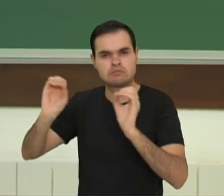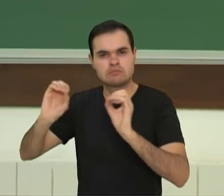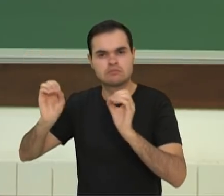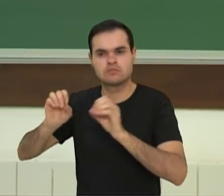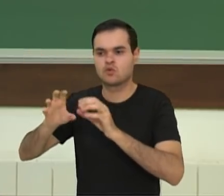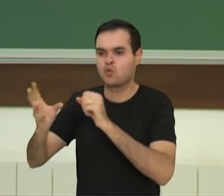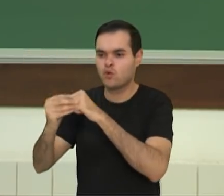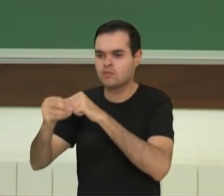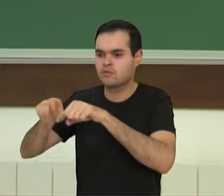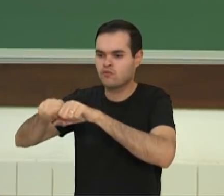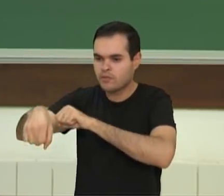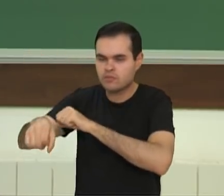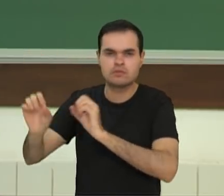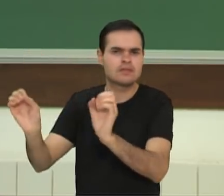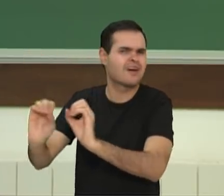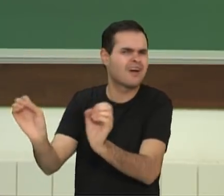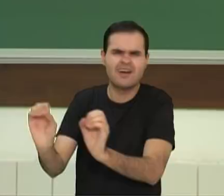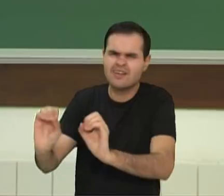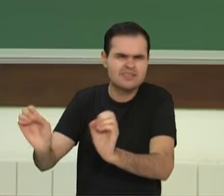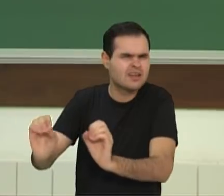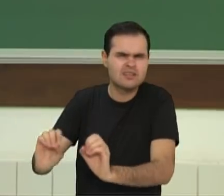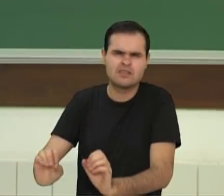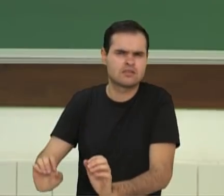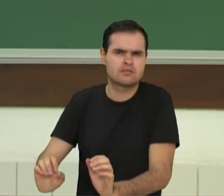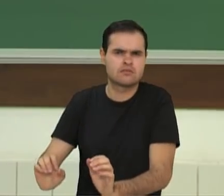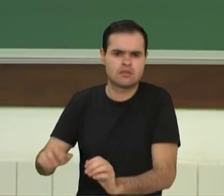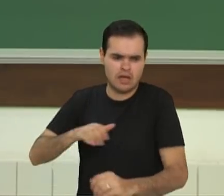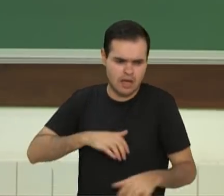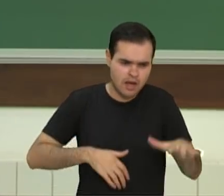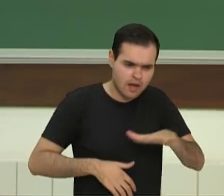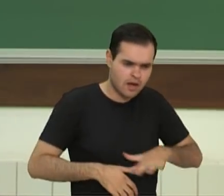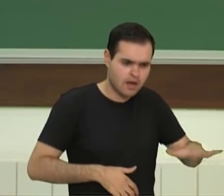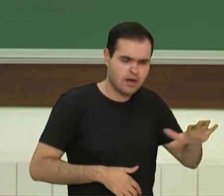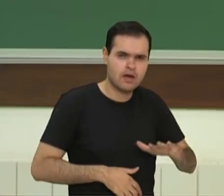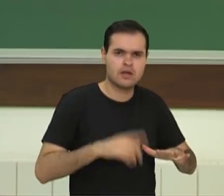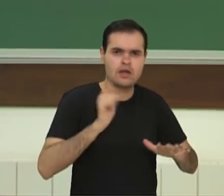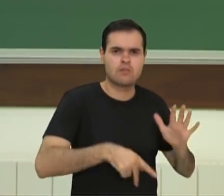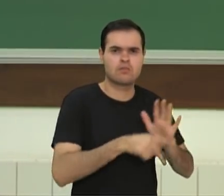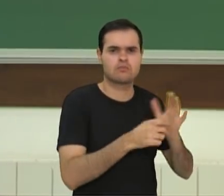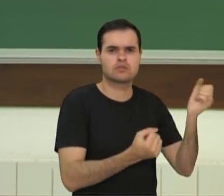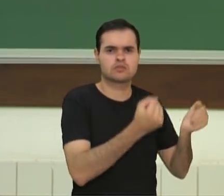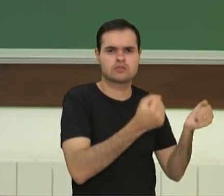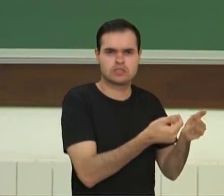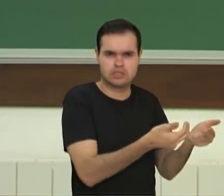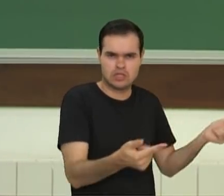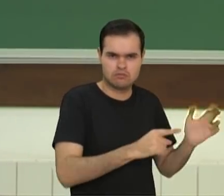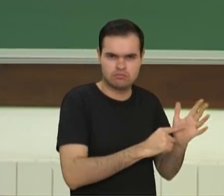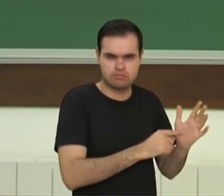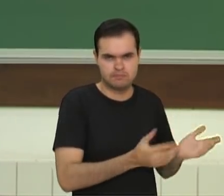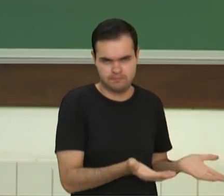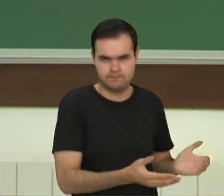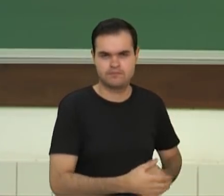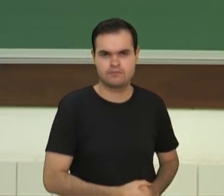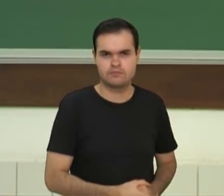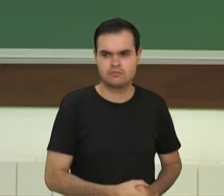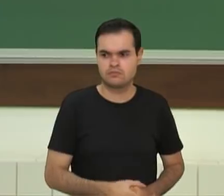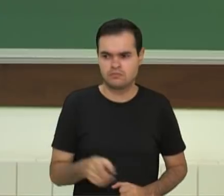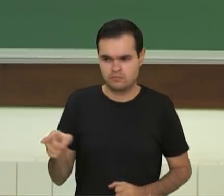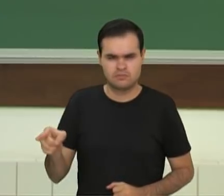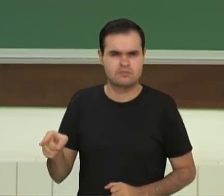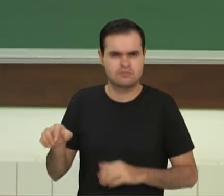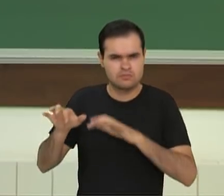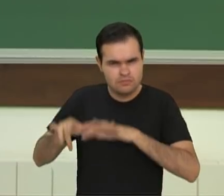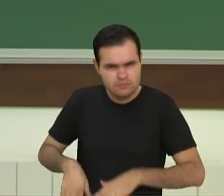tem conhecimento nenhum em tecnologia. A área dele de conhecimento é automobilística. O artigo dele não vai ter